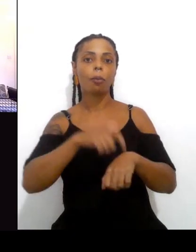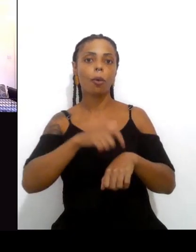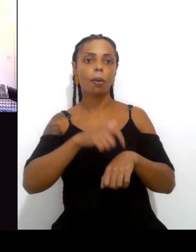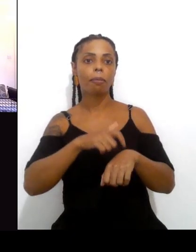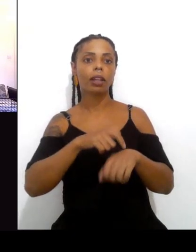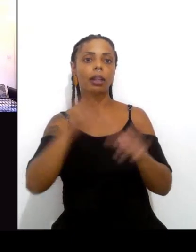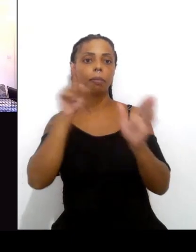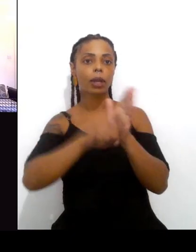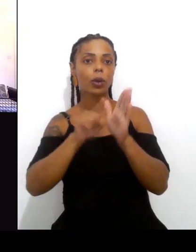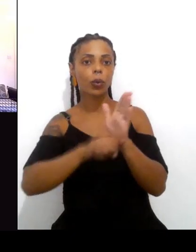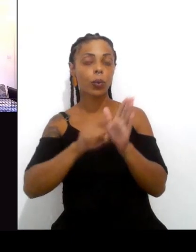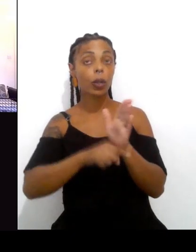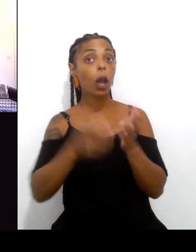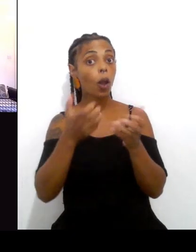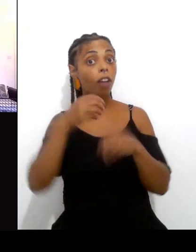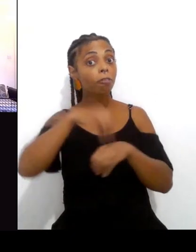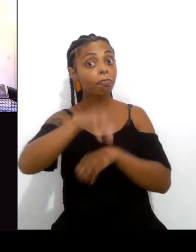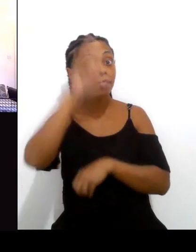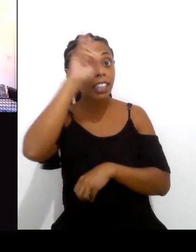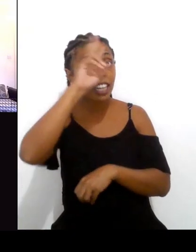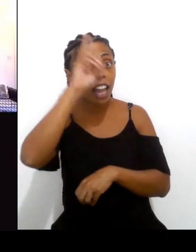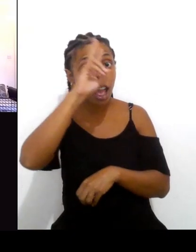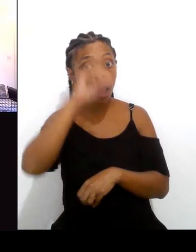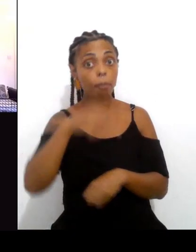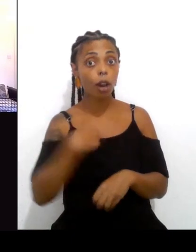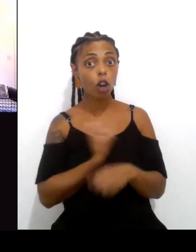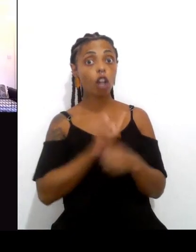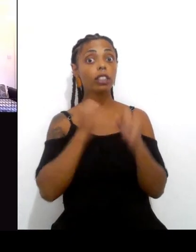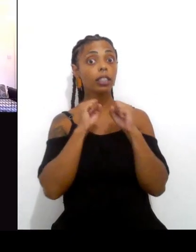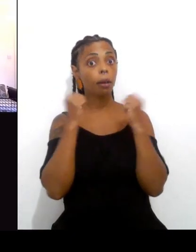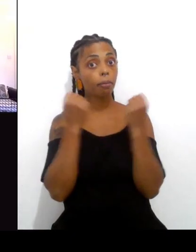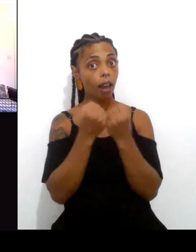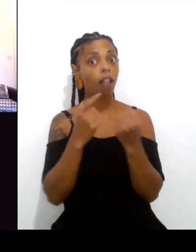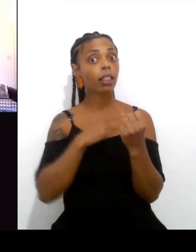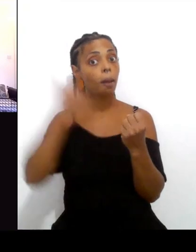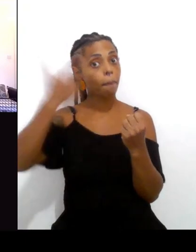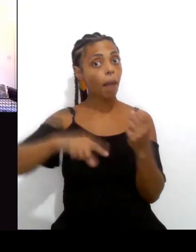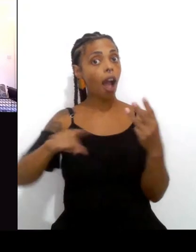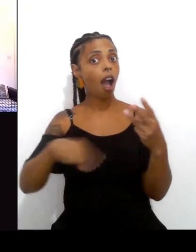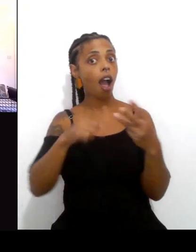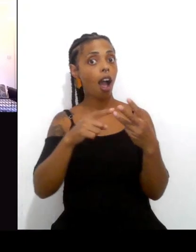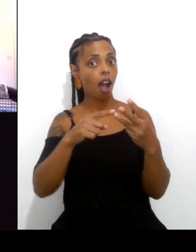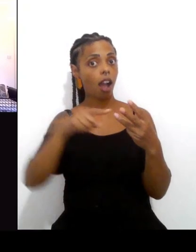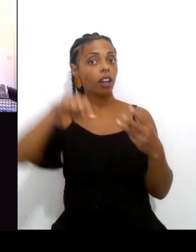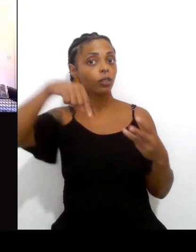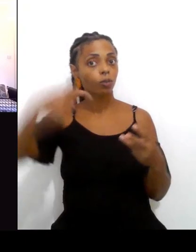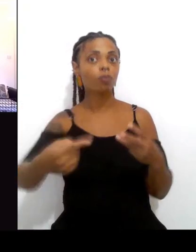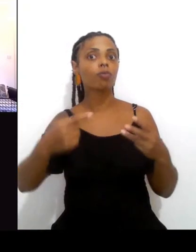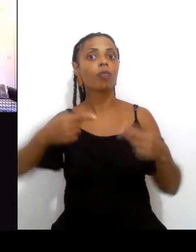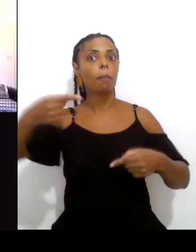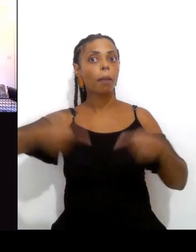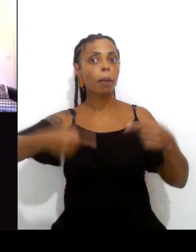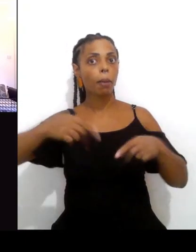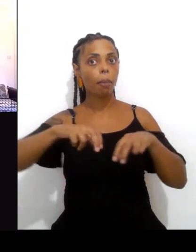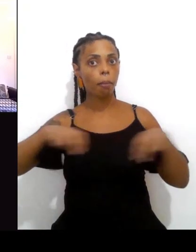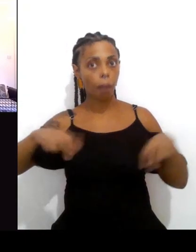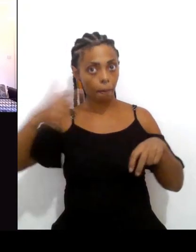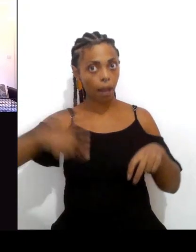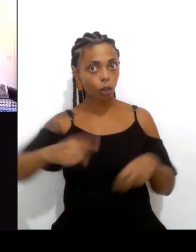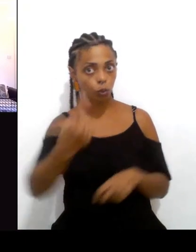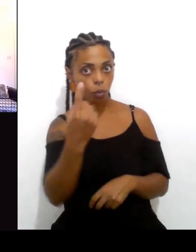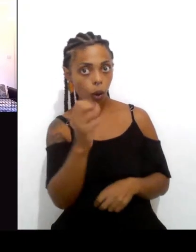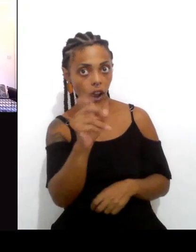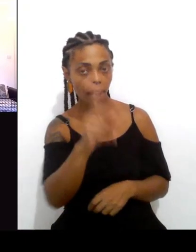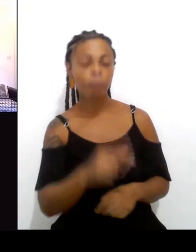aos nossos ouvintes que o seminário continua ainda com uma última mesa na sequência desta bem uma primeira